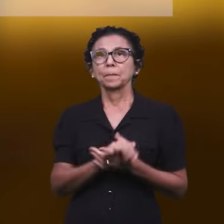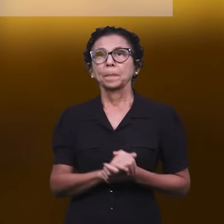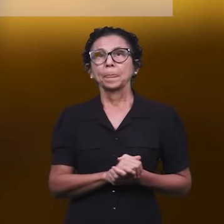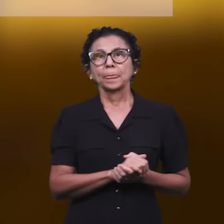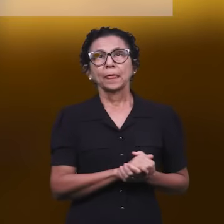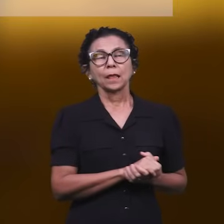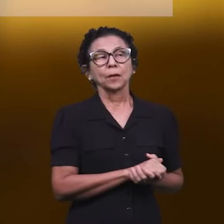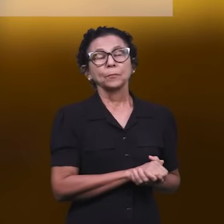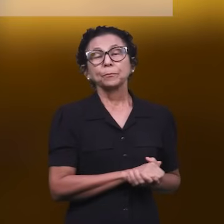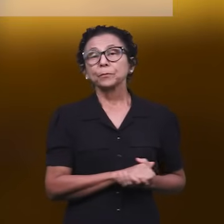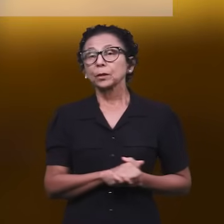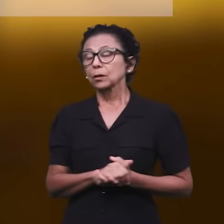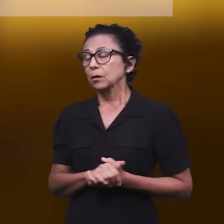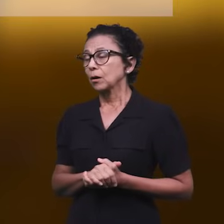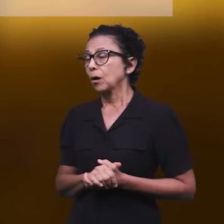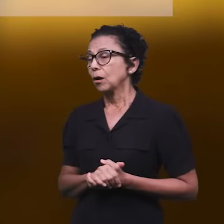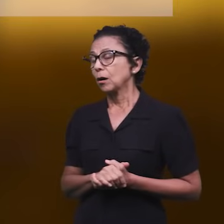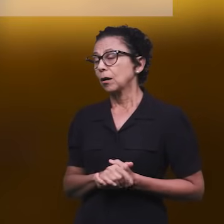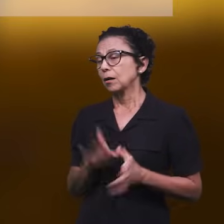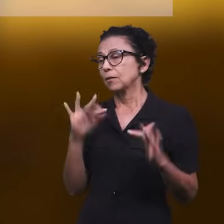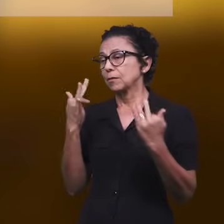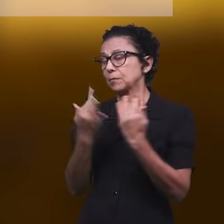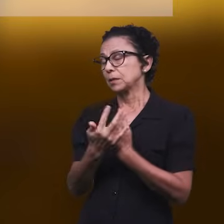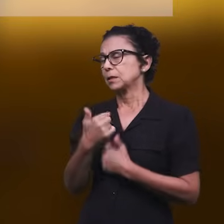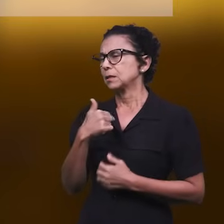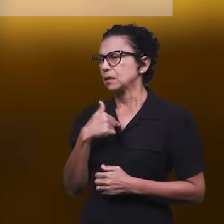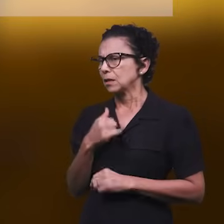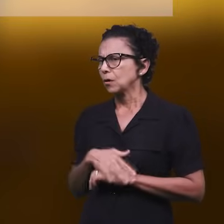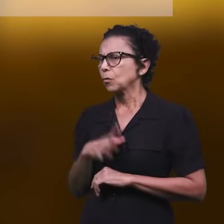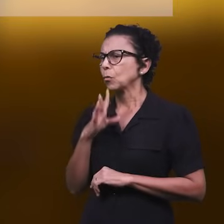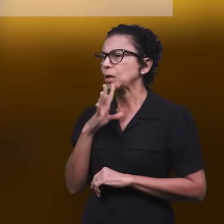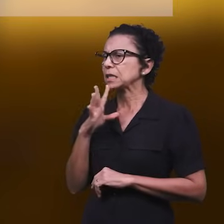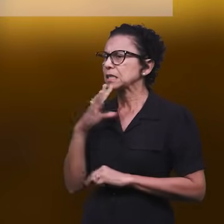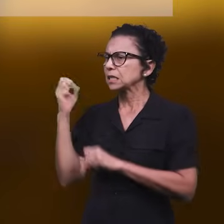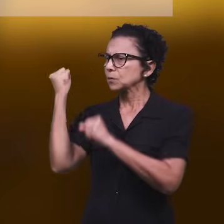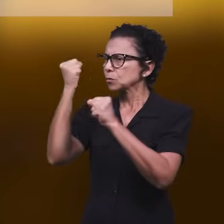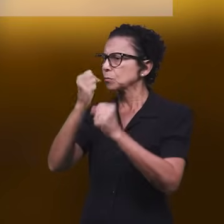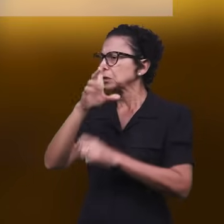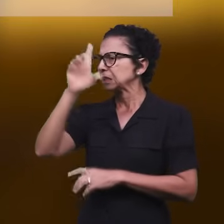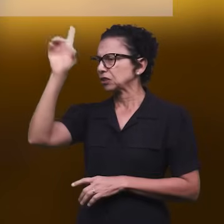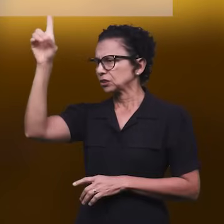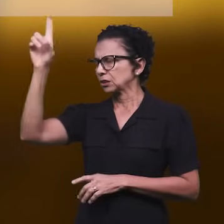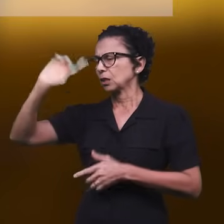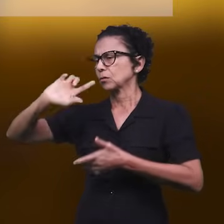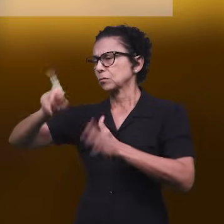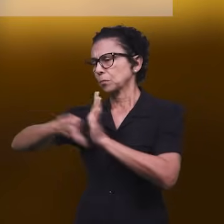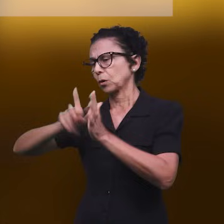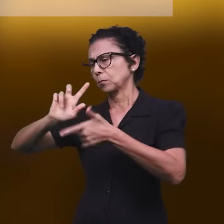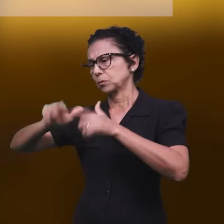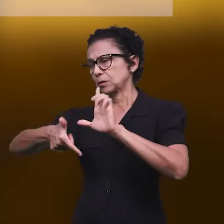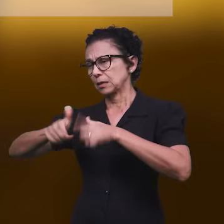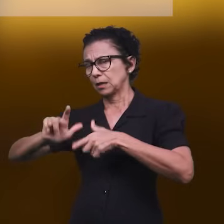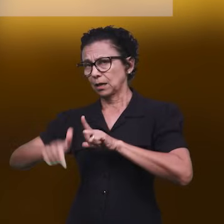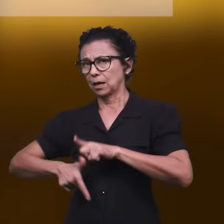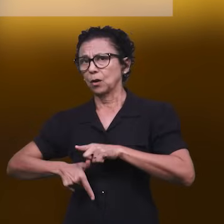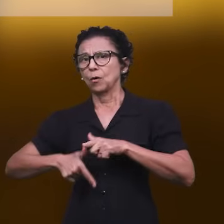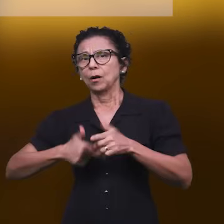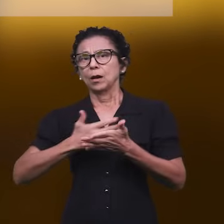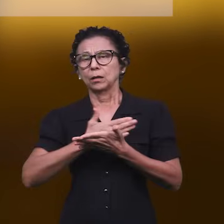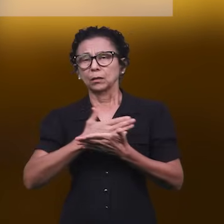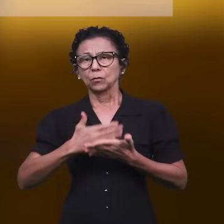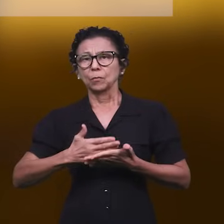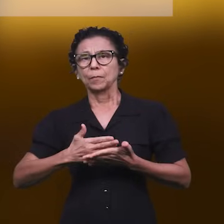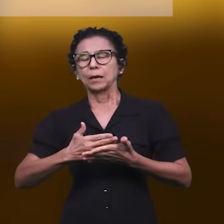temos ouvido falar das proezas de Israel, do Deus de Israel, que abriu o Mar Vermelho, e vai falando dos sinais. Isso tem